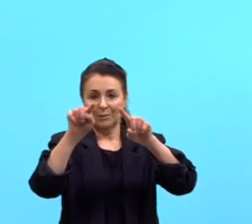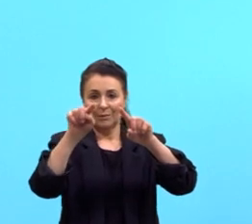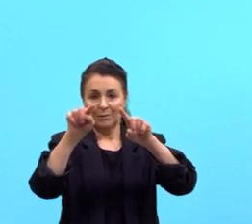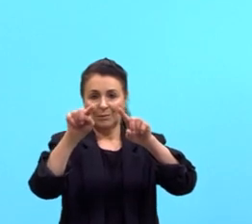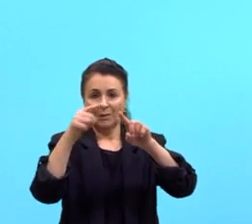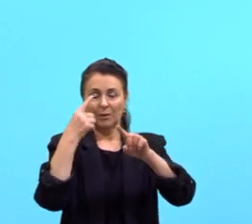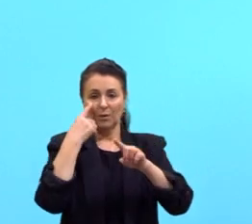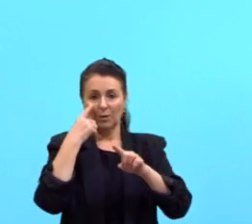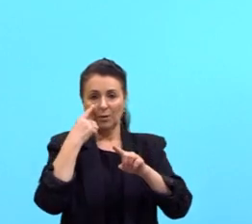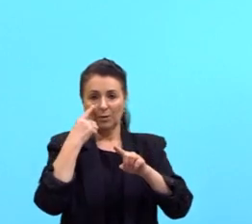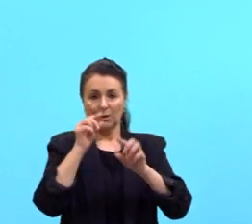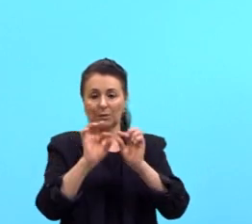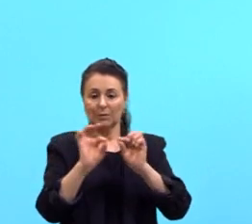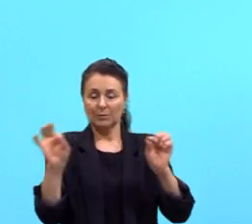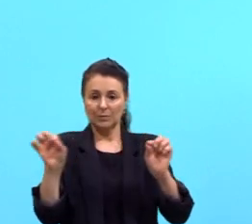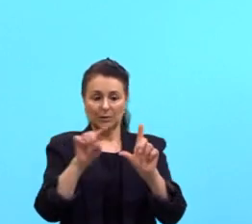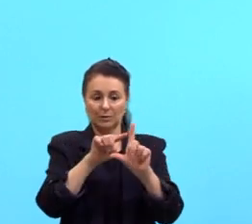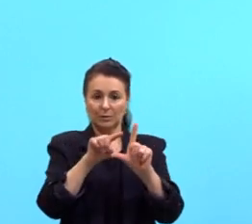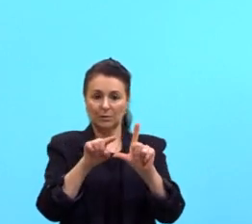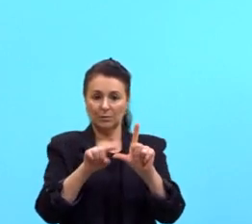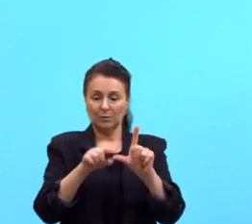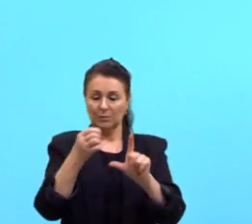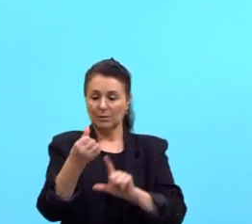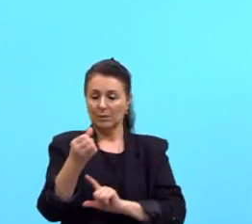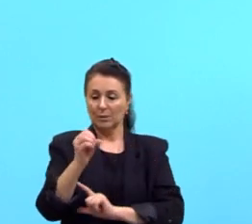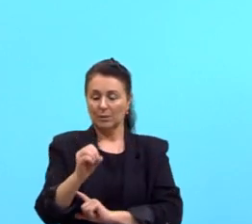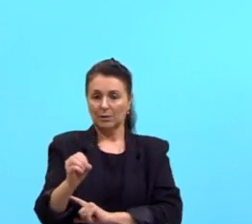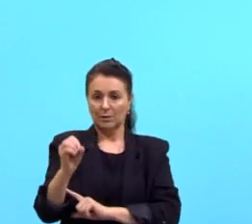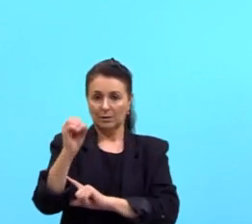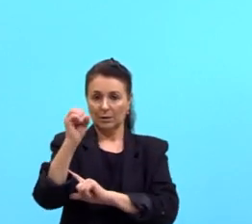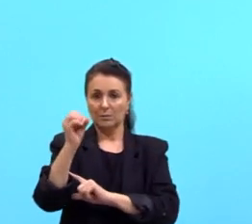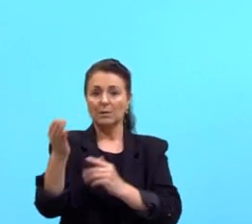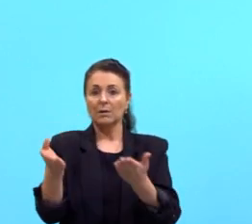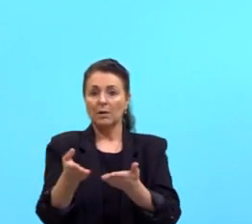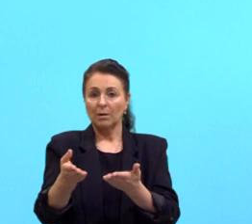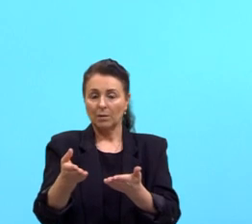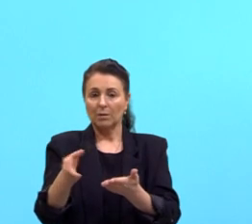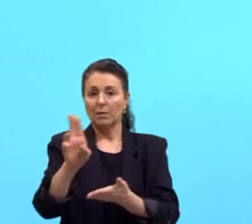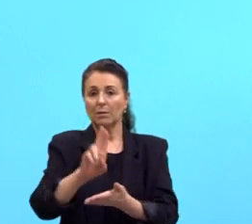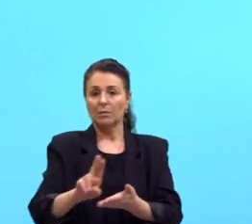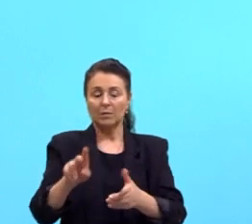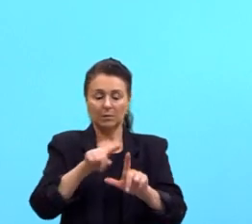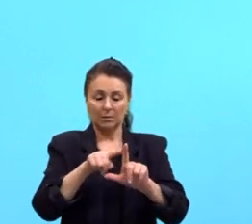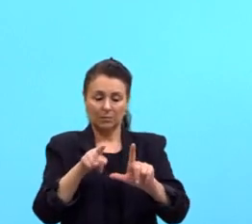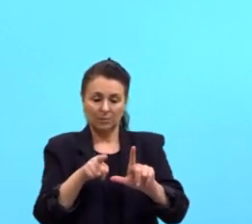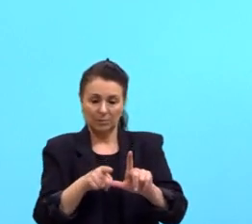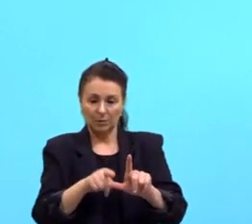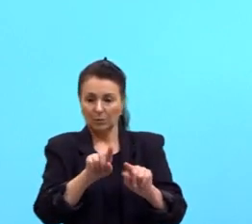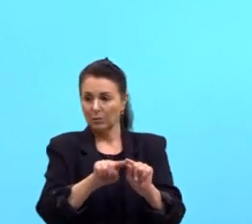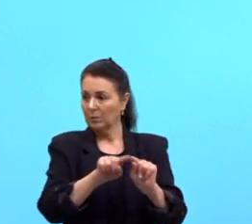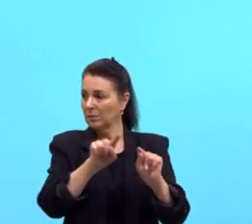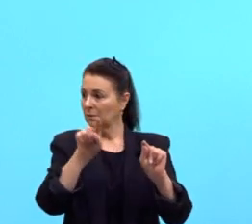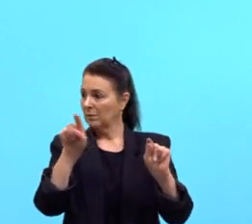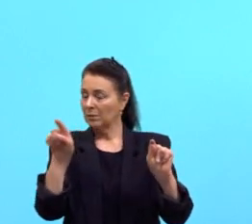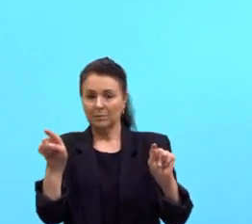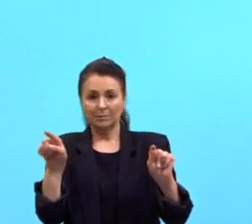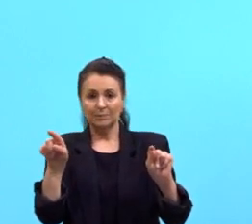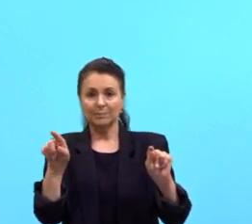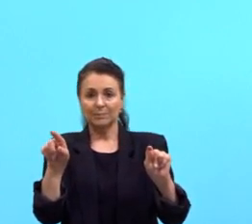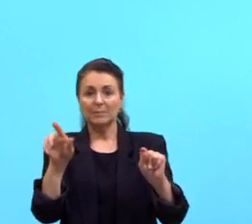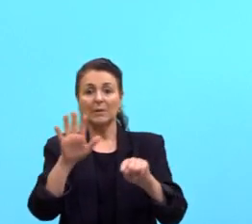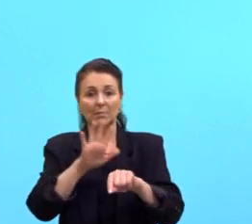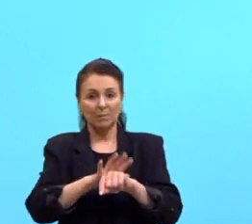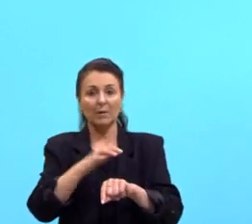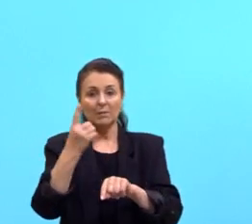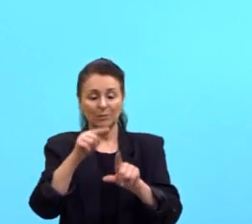uma das medidas dos ângulos que era 60 graus e agora através dos ângulos correspondentes nós determinamos